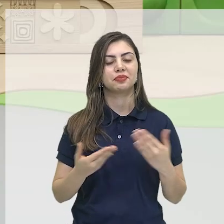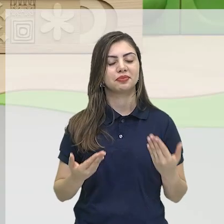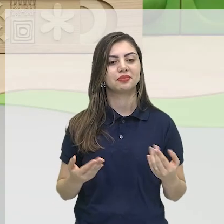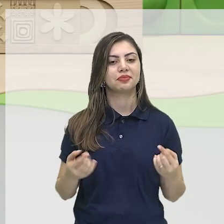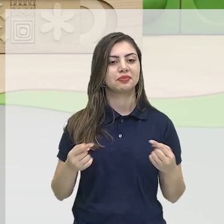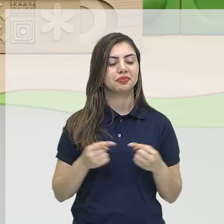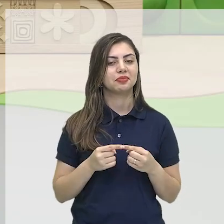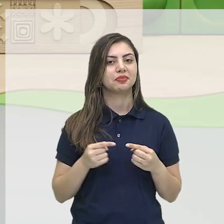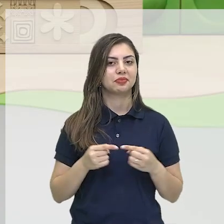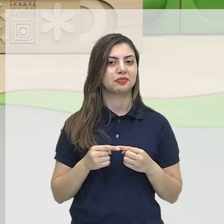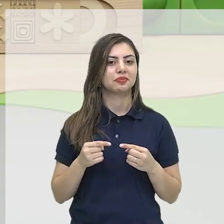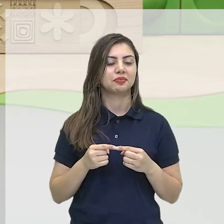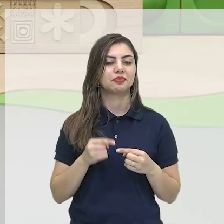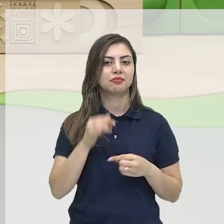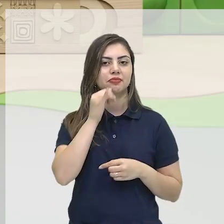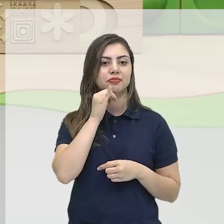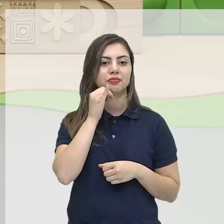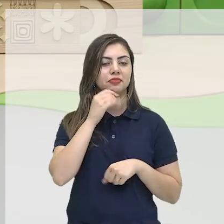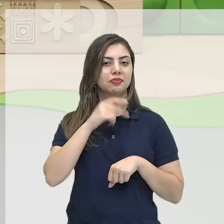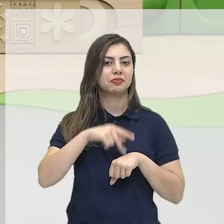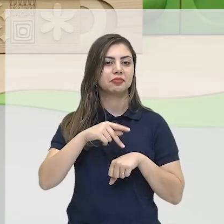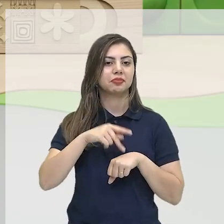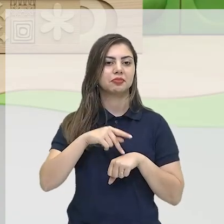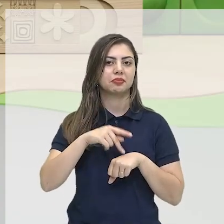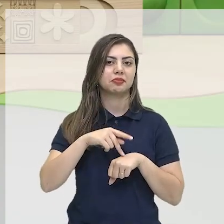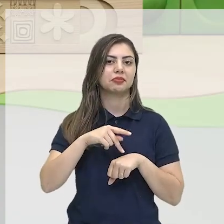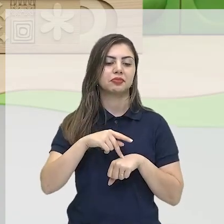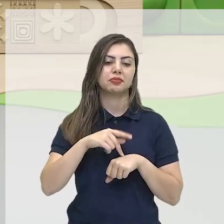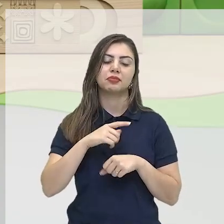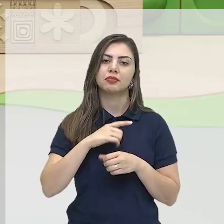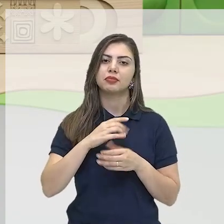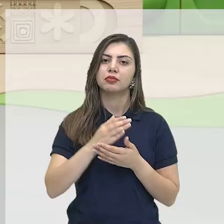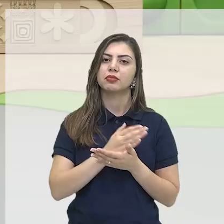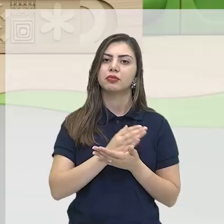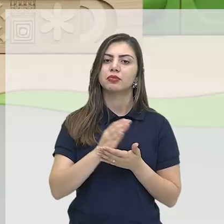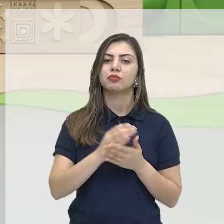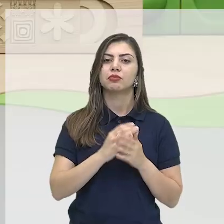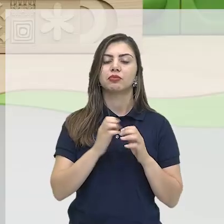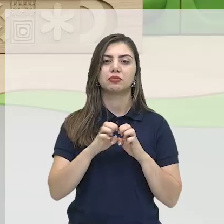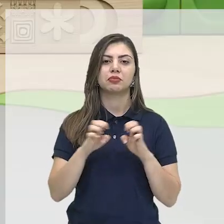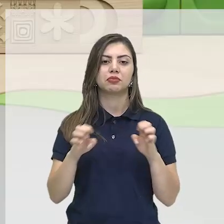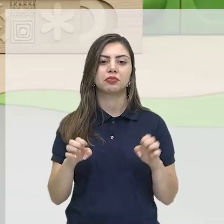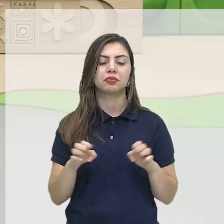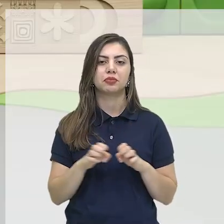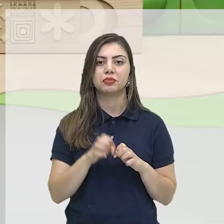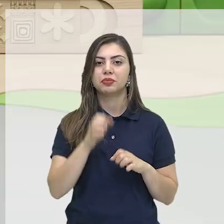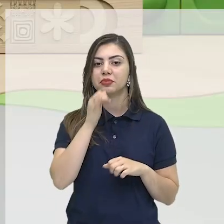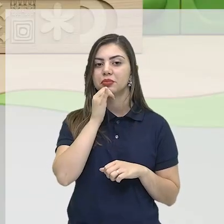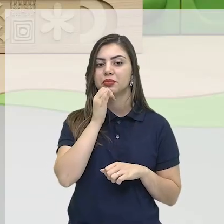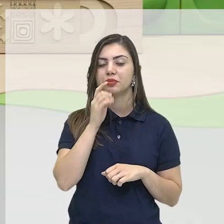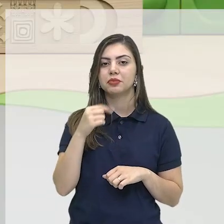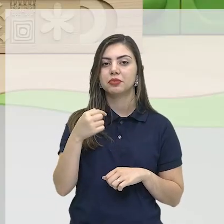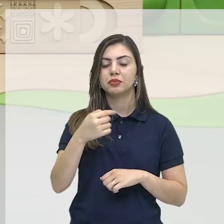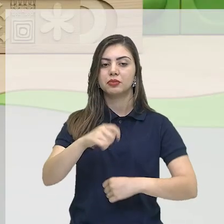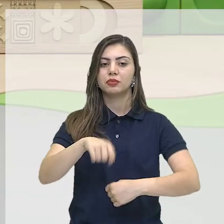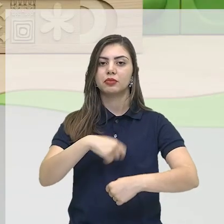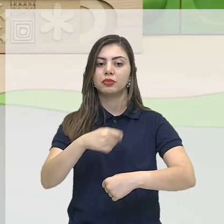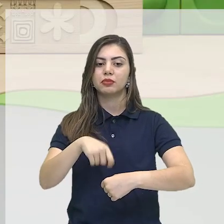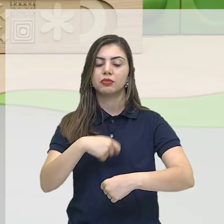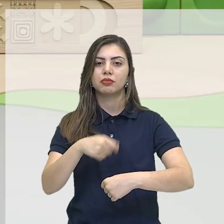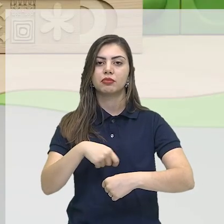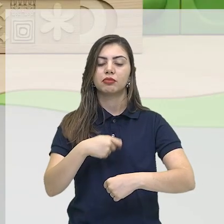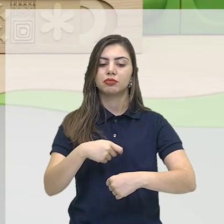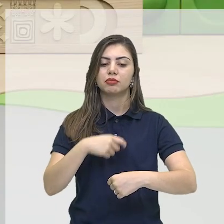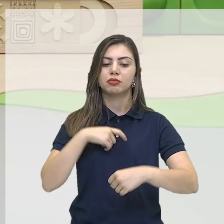aí da composição de algumas estruturas, como, por exemplo, na cozinha, né, nós temos aí no piso, né, em alguns pisos, ou em